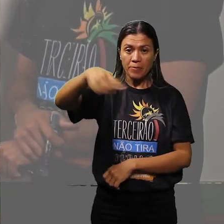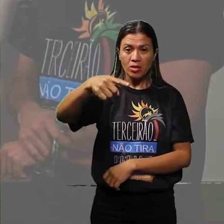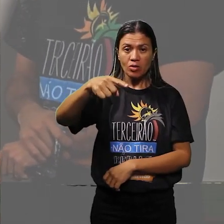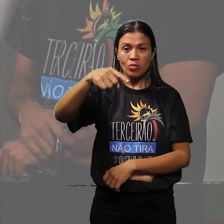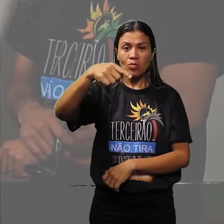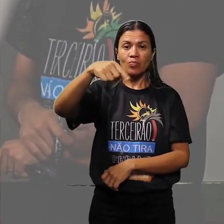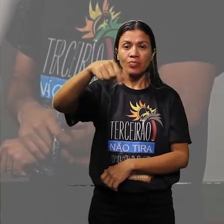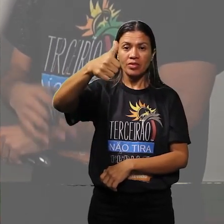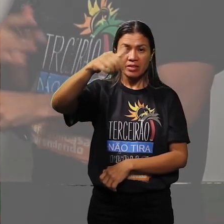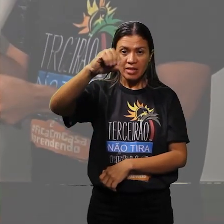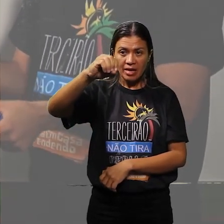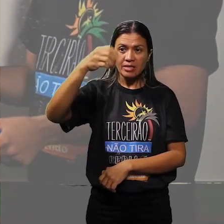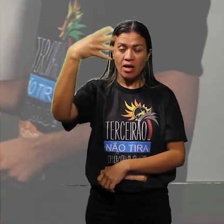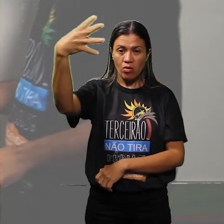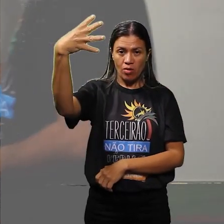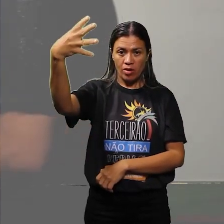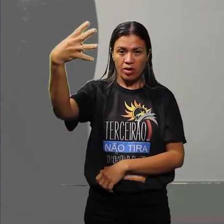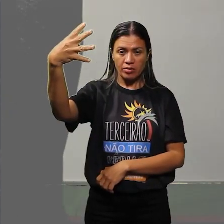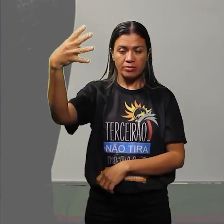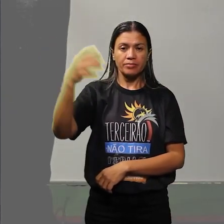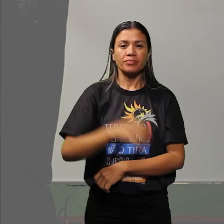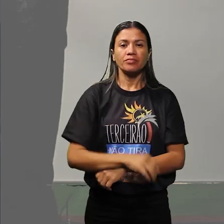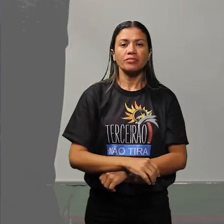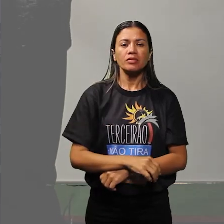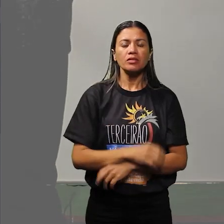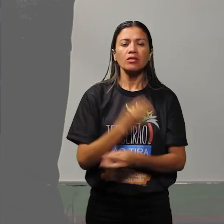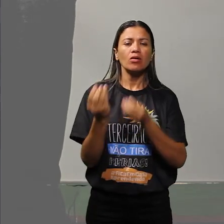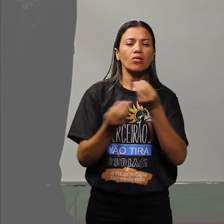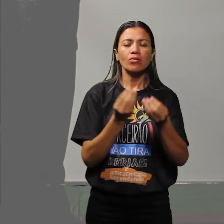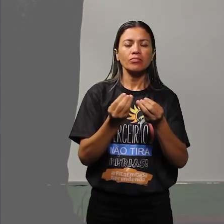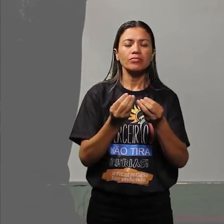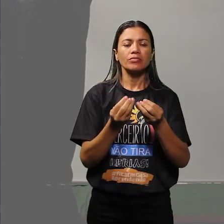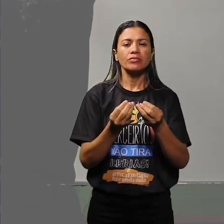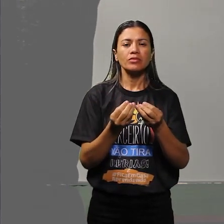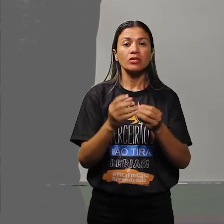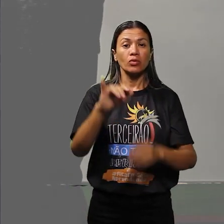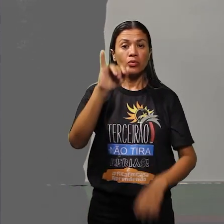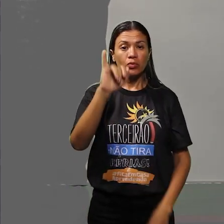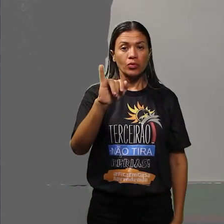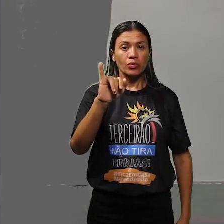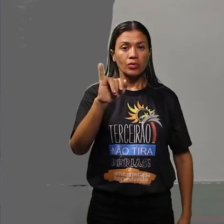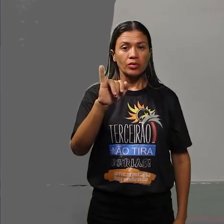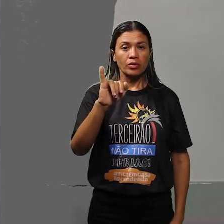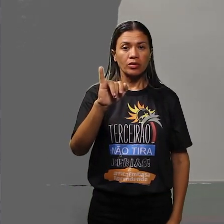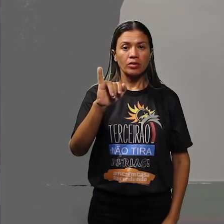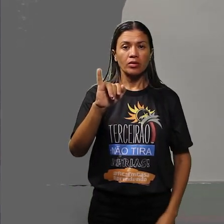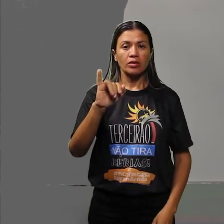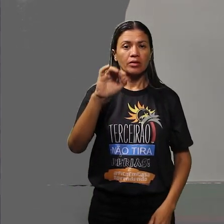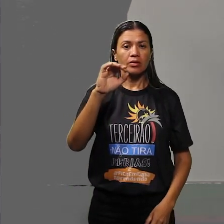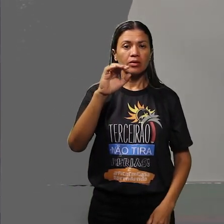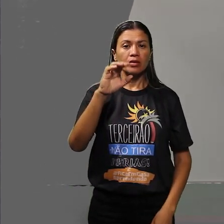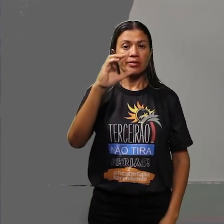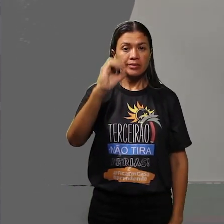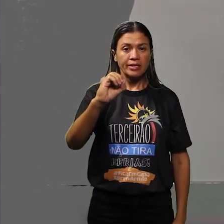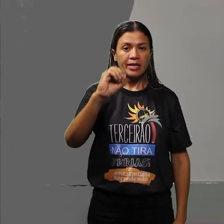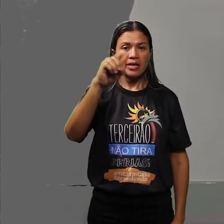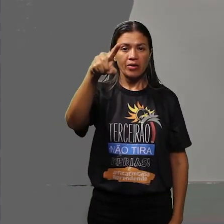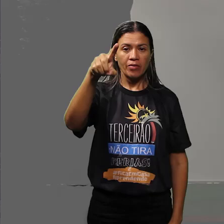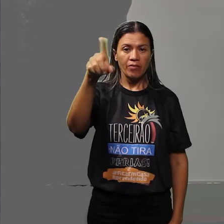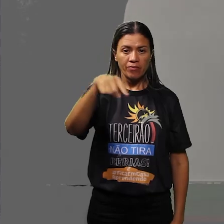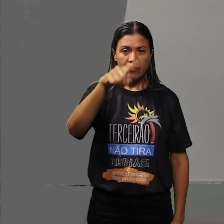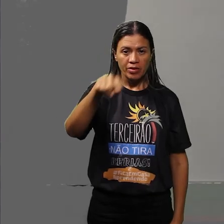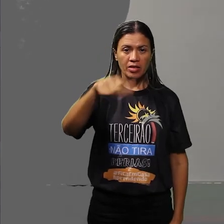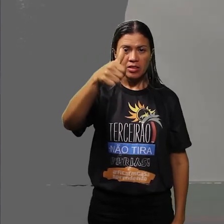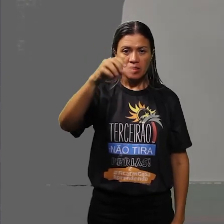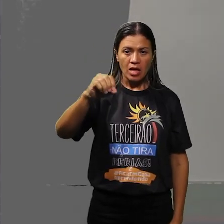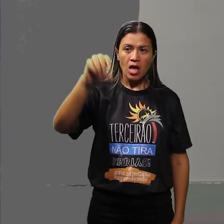quarta, beleza? 10 à quarta. Aí vai ficar o quê? Esse meu I disso tudo vai ficar I0 vezes 10 elevado à